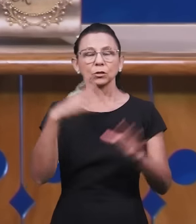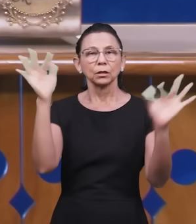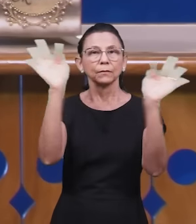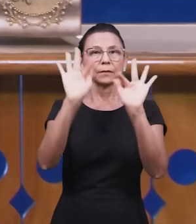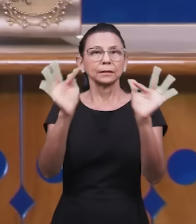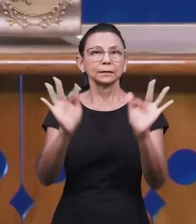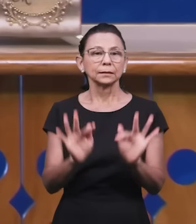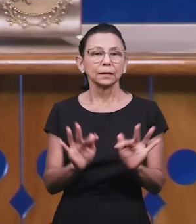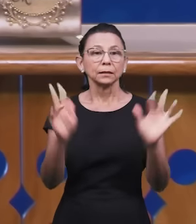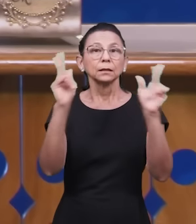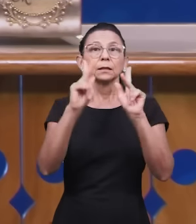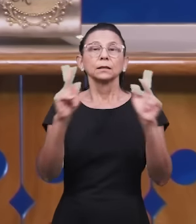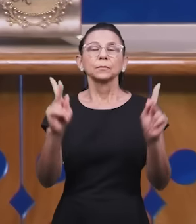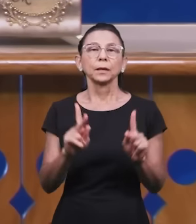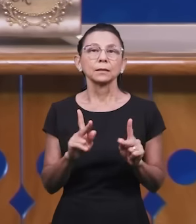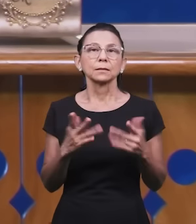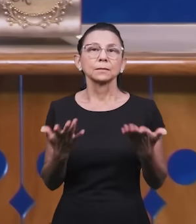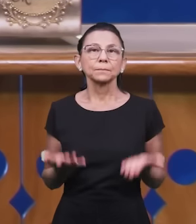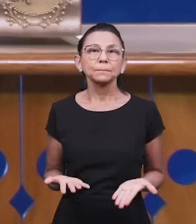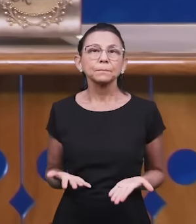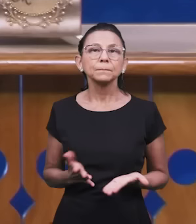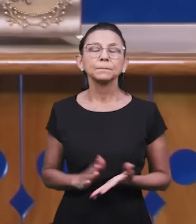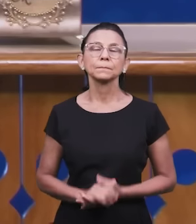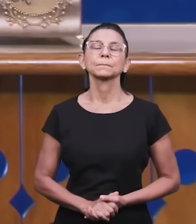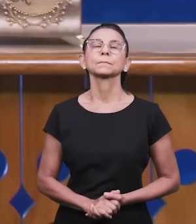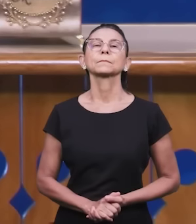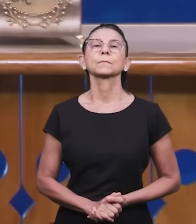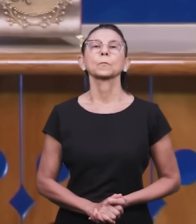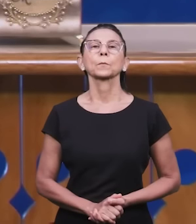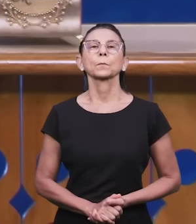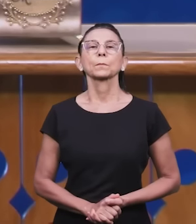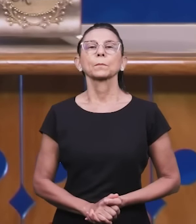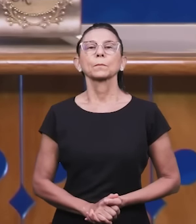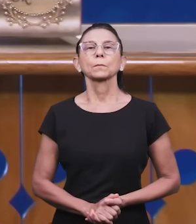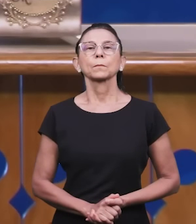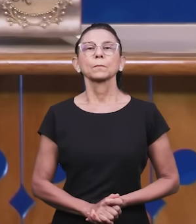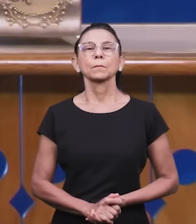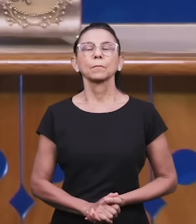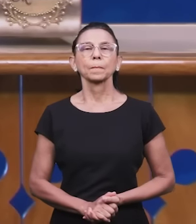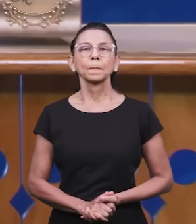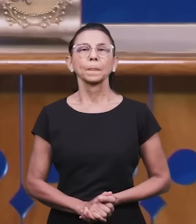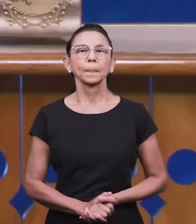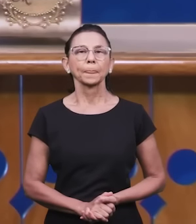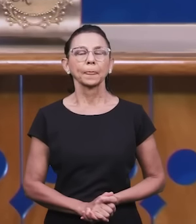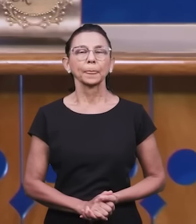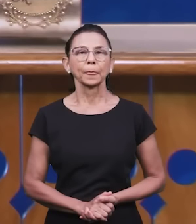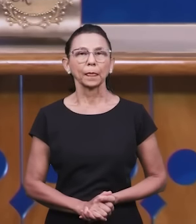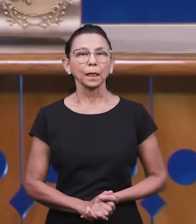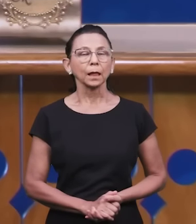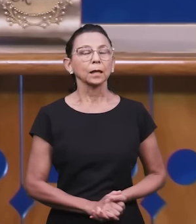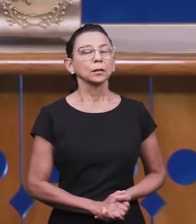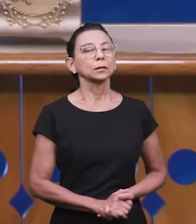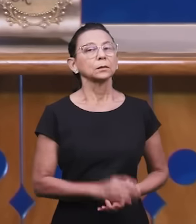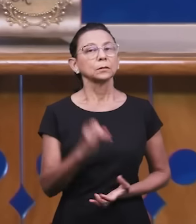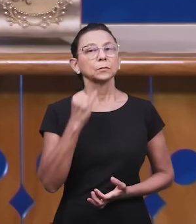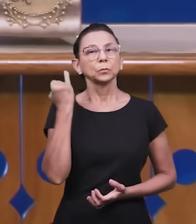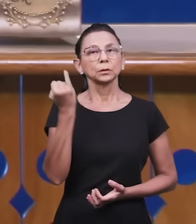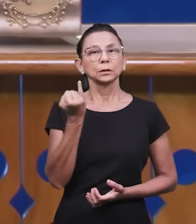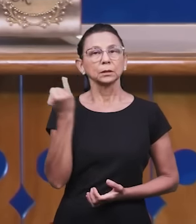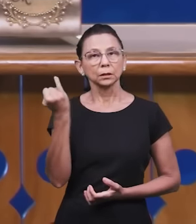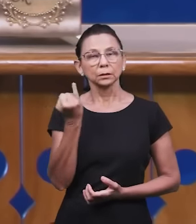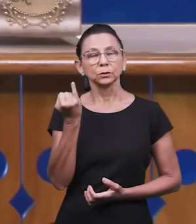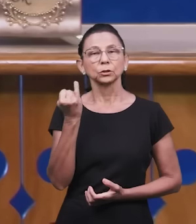felicidade e uma busca pela paz. E o que é importante para nós